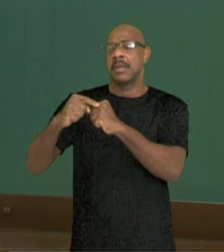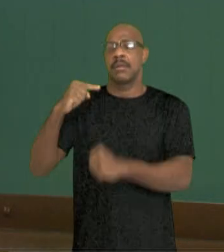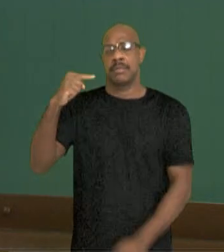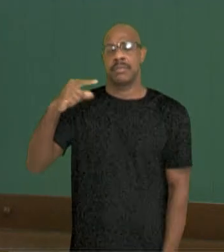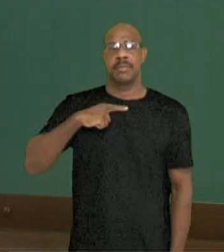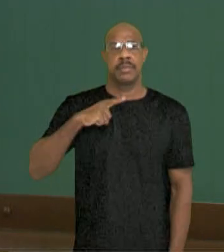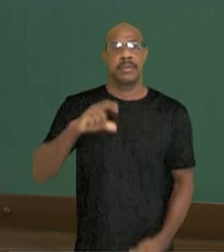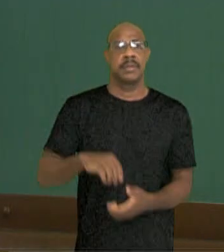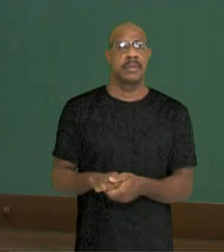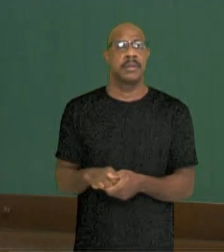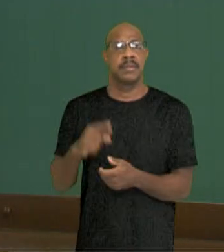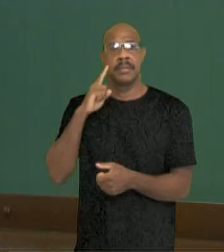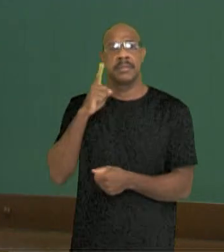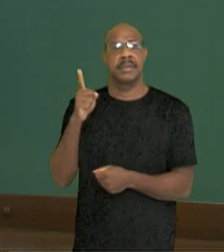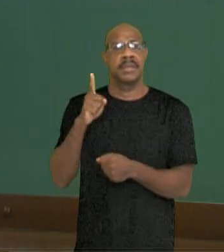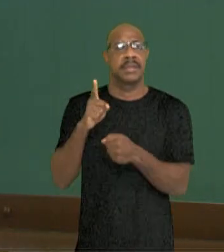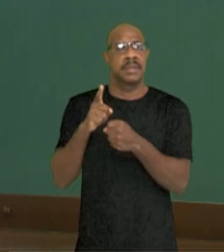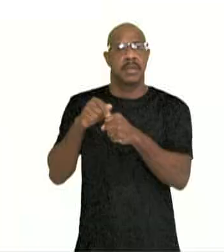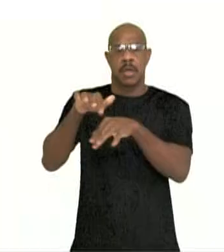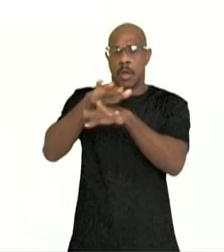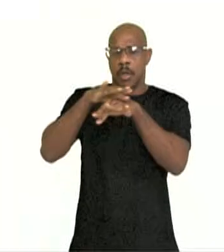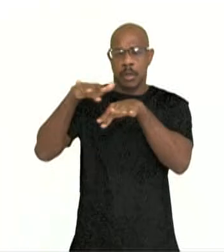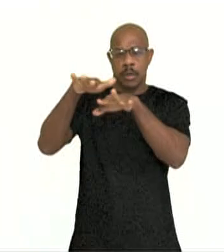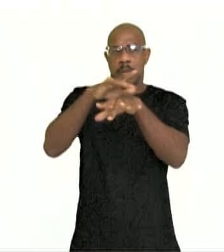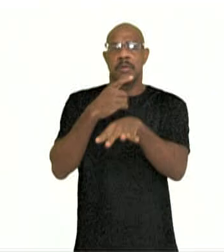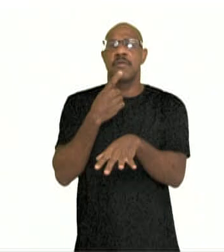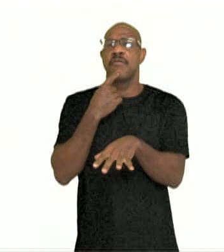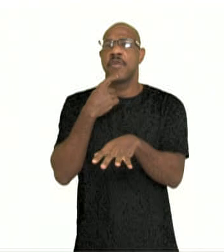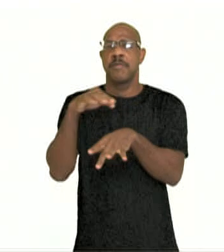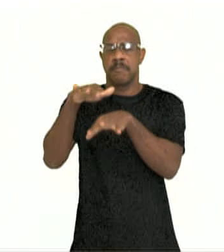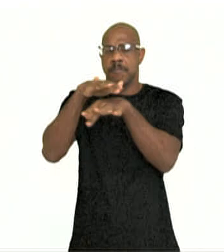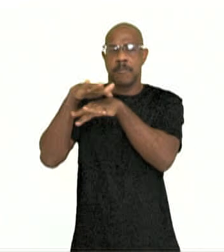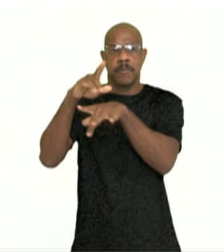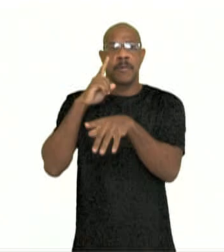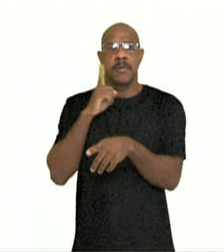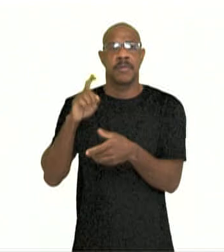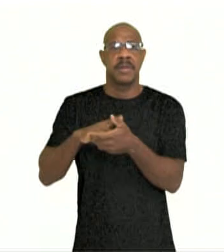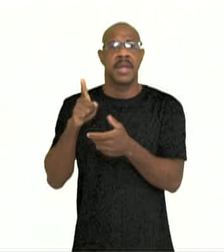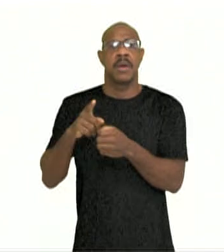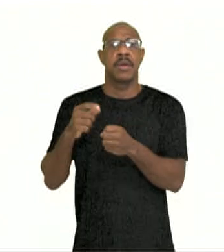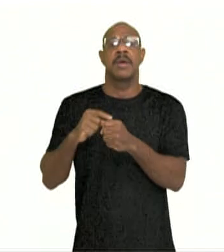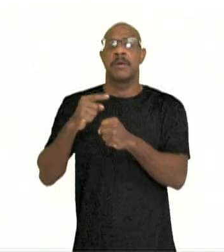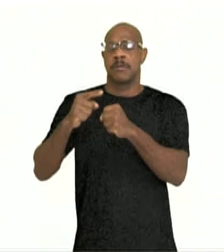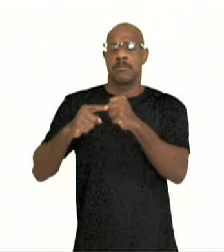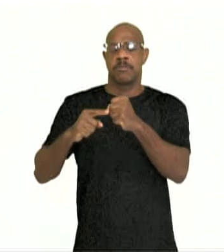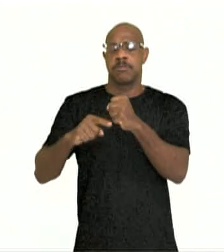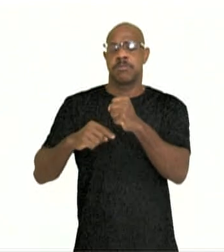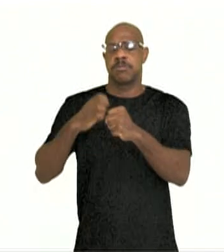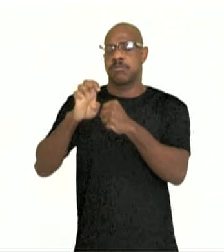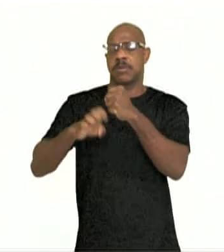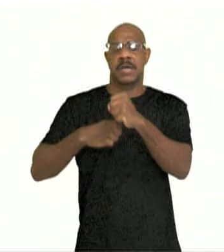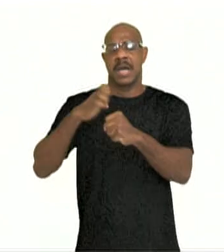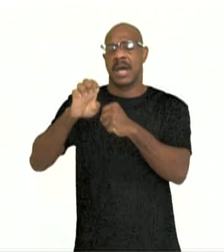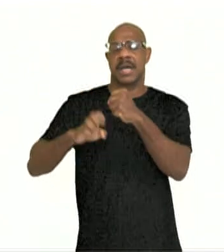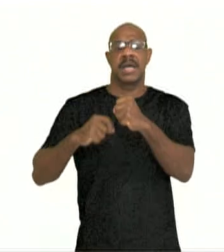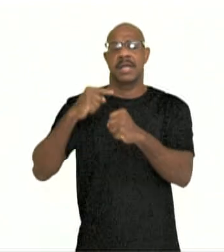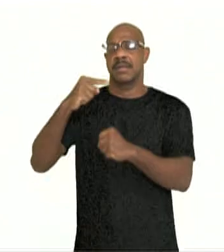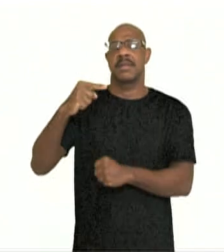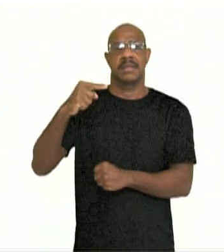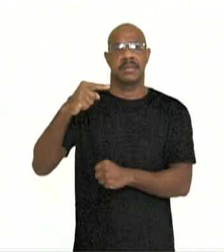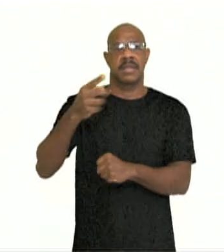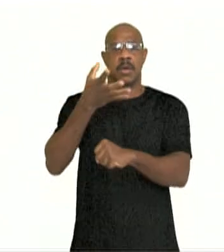temos essa sombra vermelha aqui, que é uma densidade de carga negativa, pois ele está atraindo